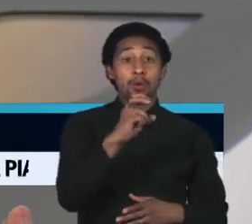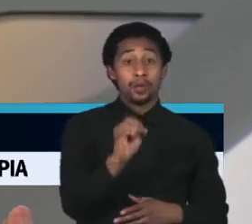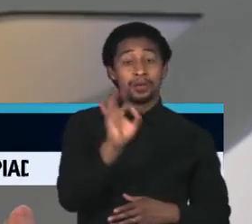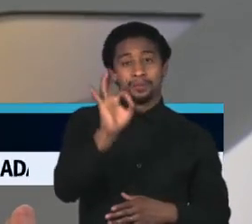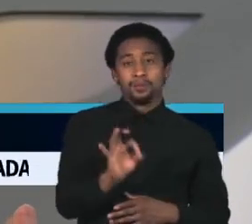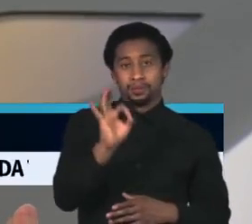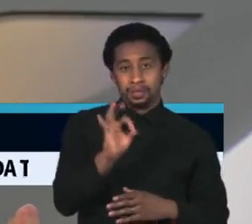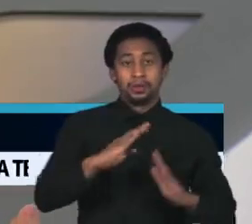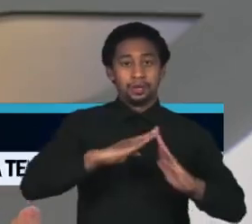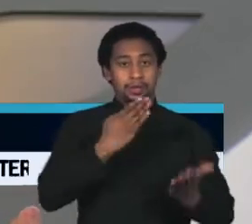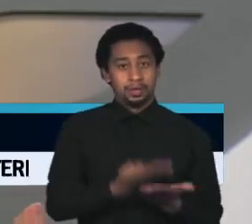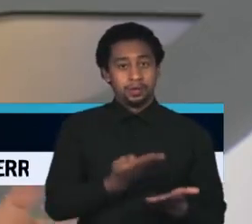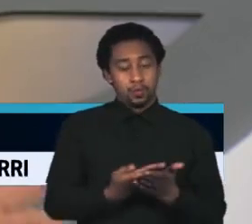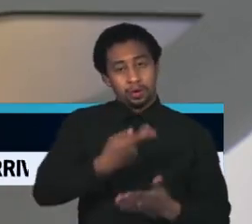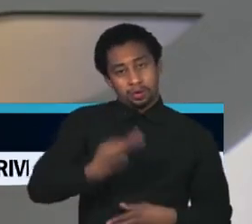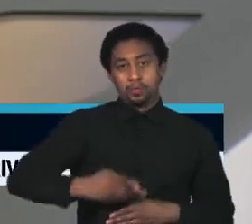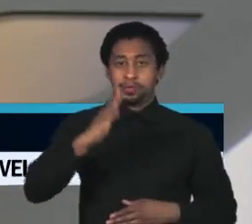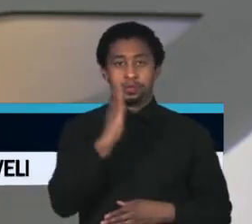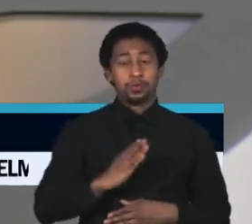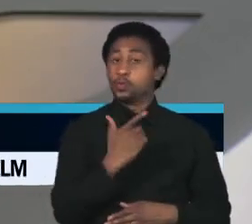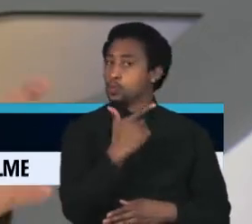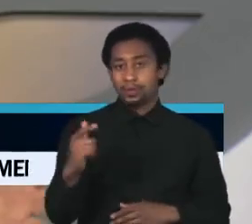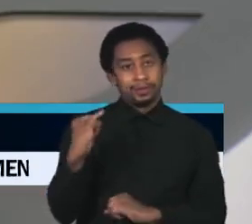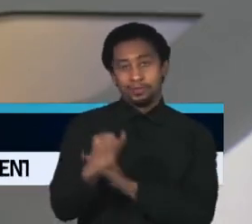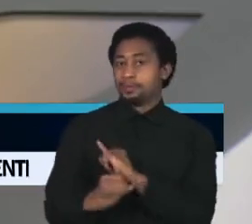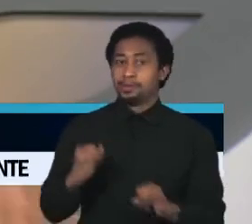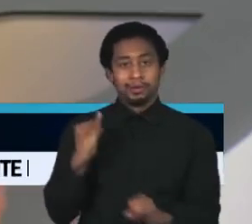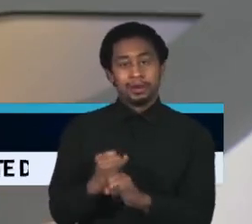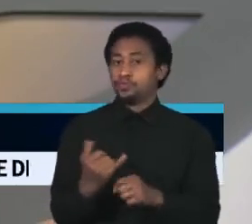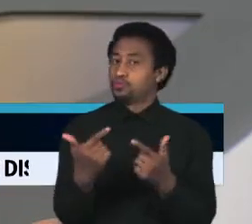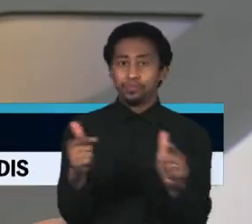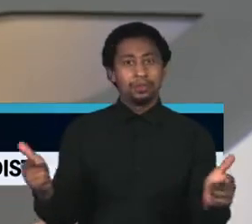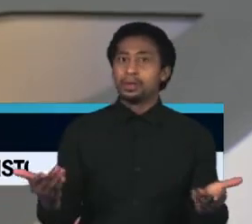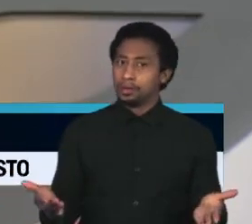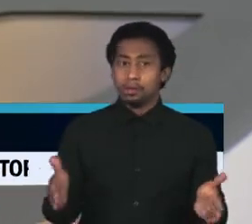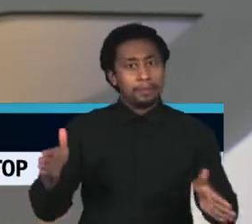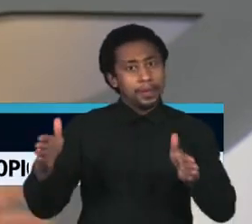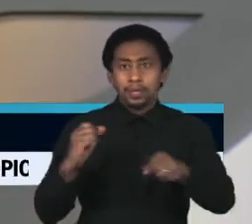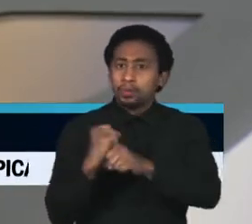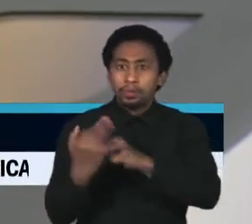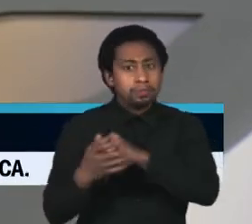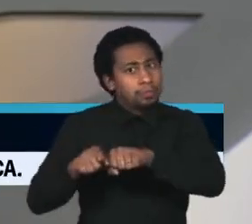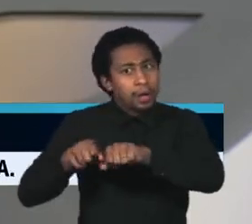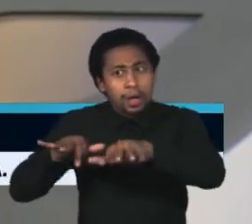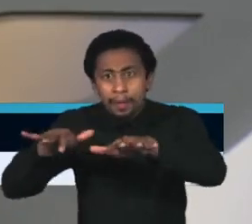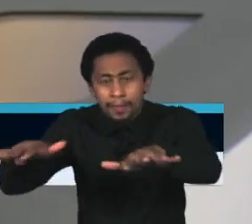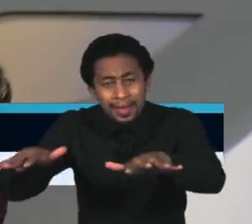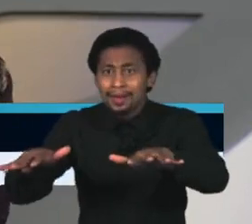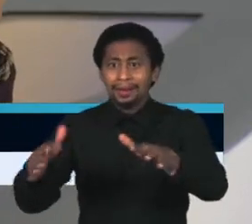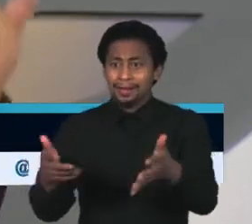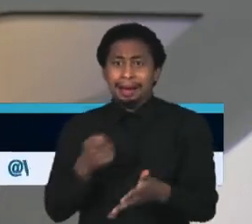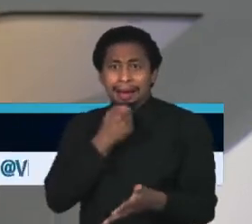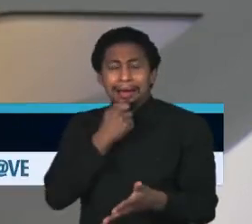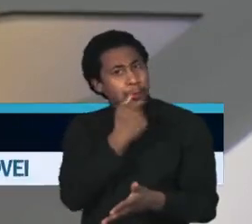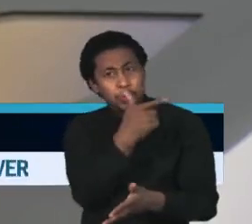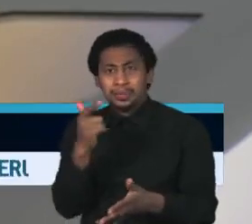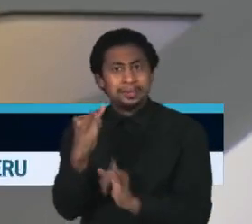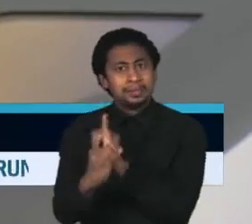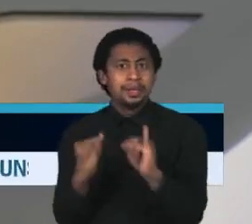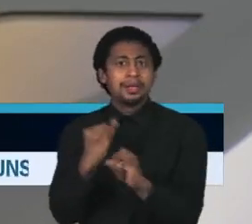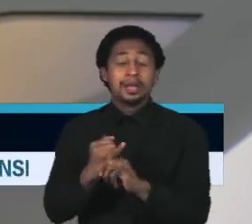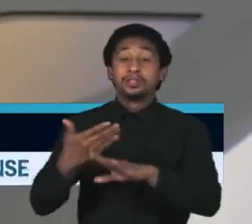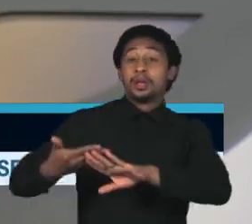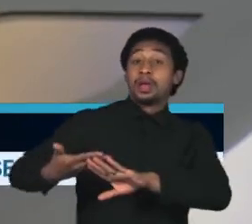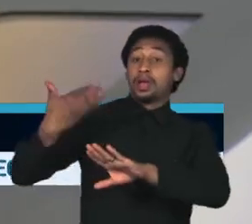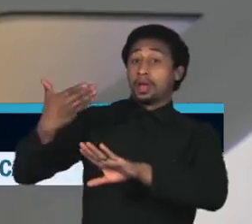não tem internet nós estamos falando de um país em plena pandemia o5g tinha lá no início